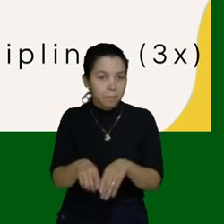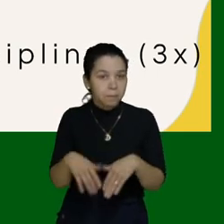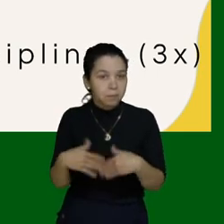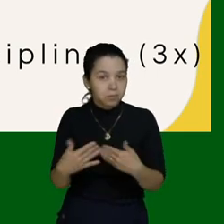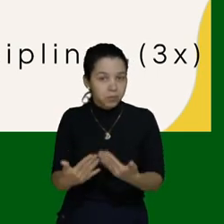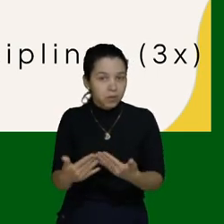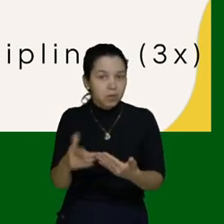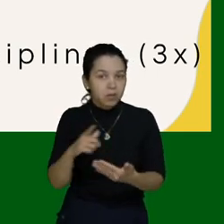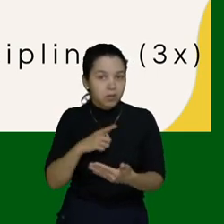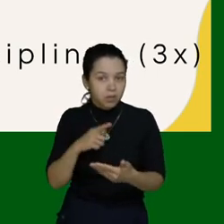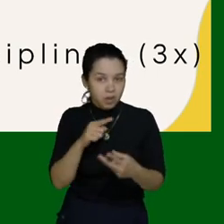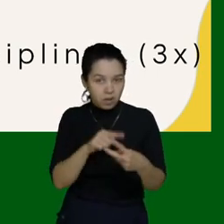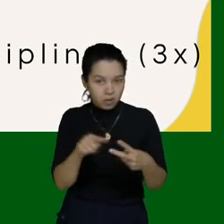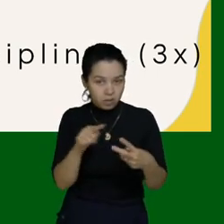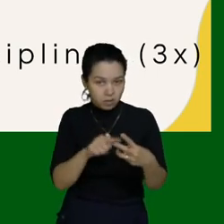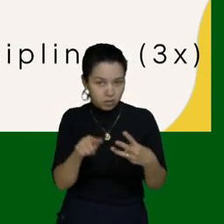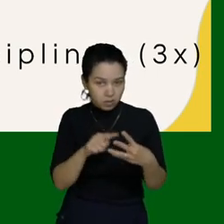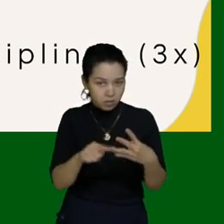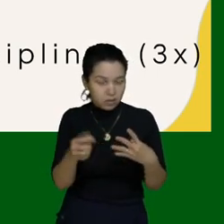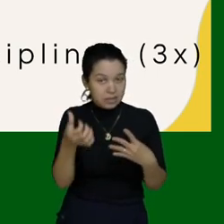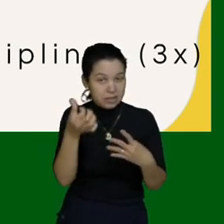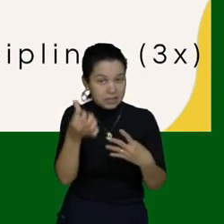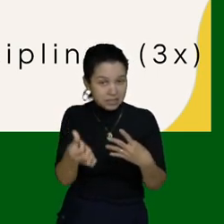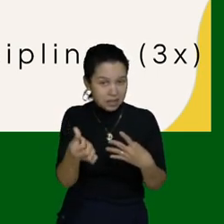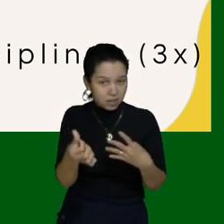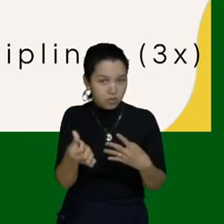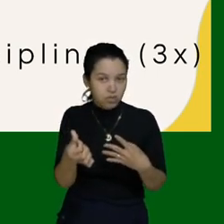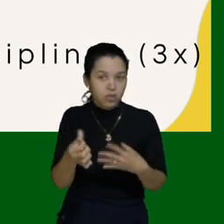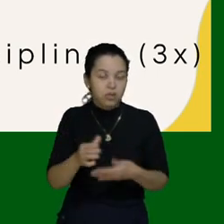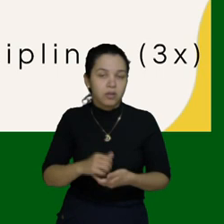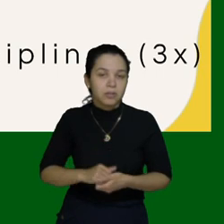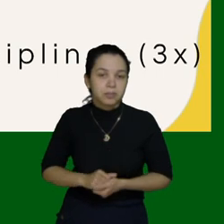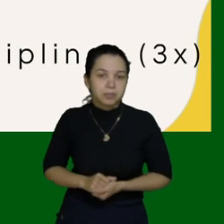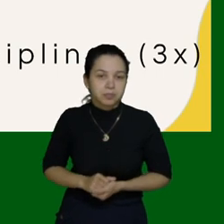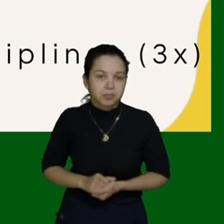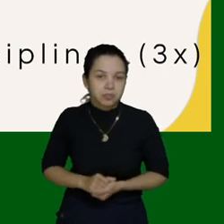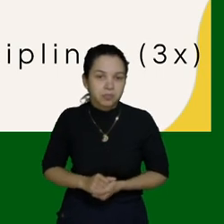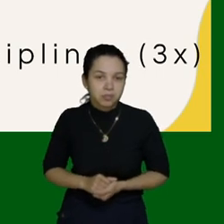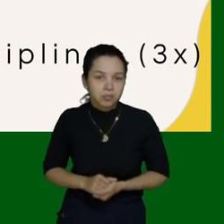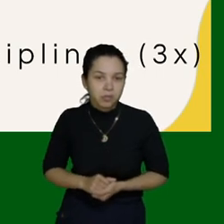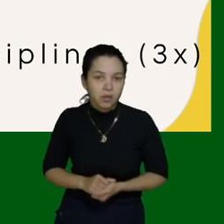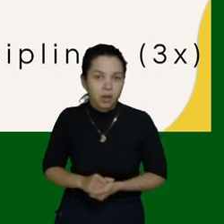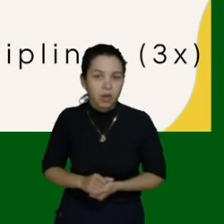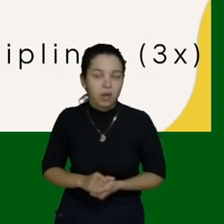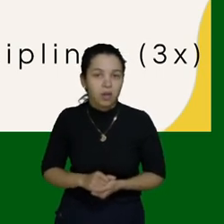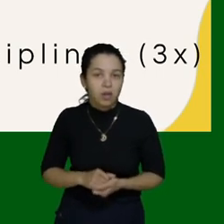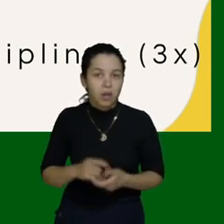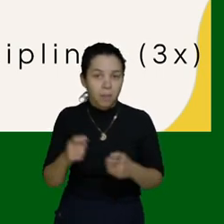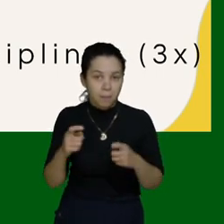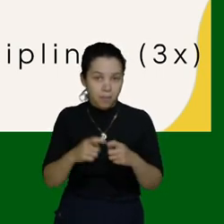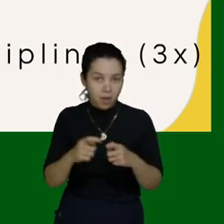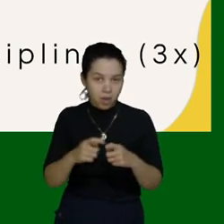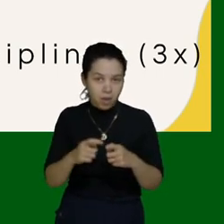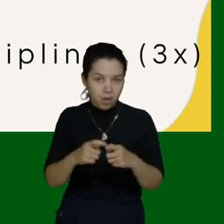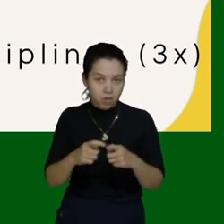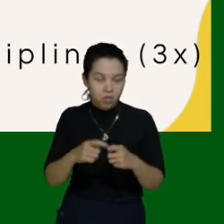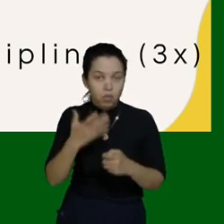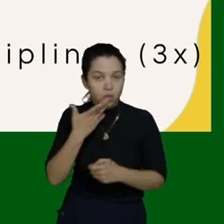seis semanas vai passar no mínimo duas vezes com os médicos pediatras